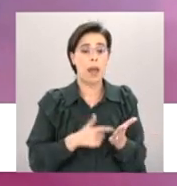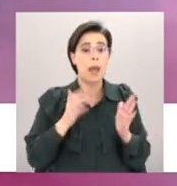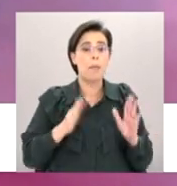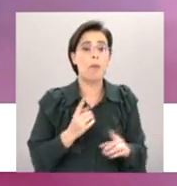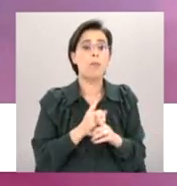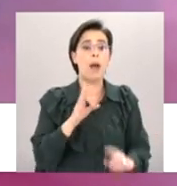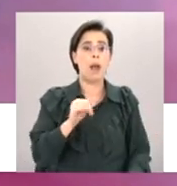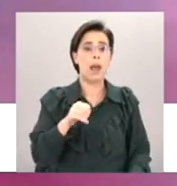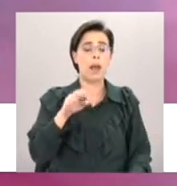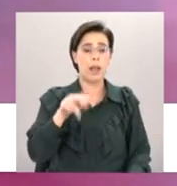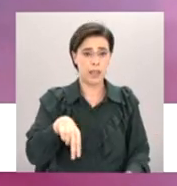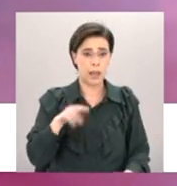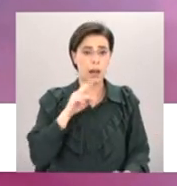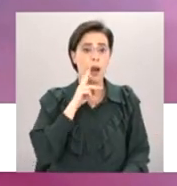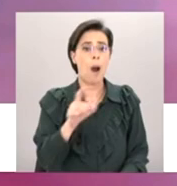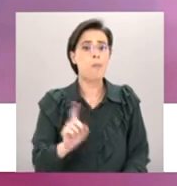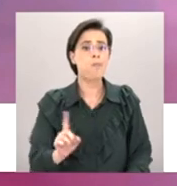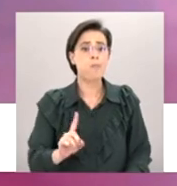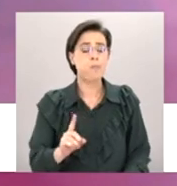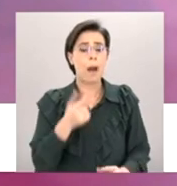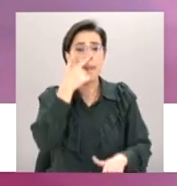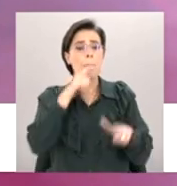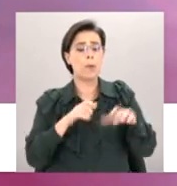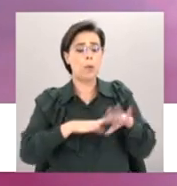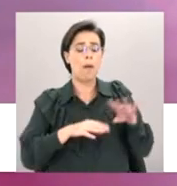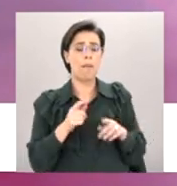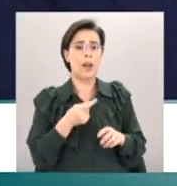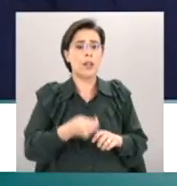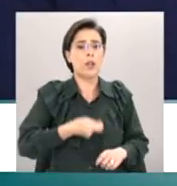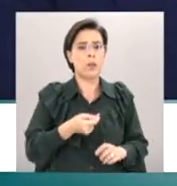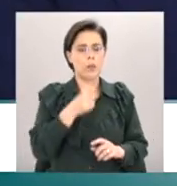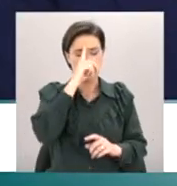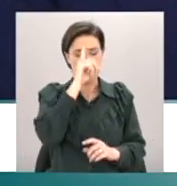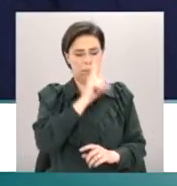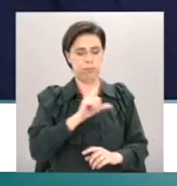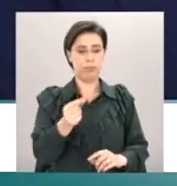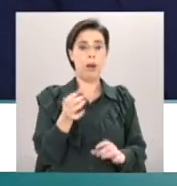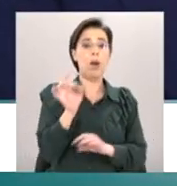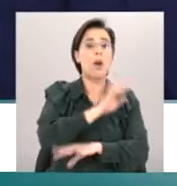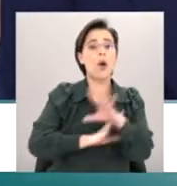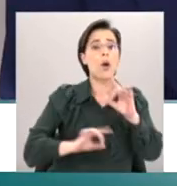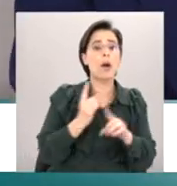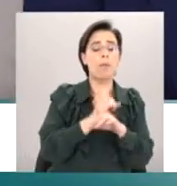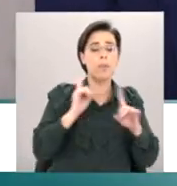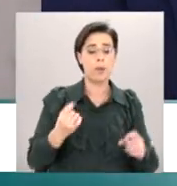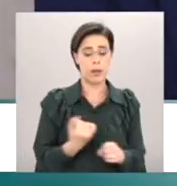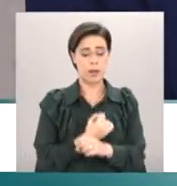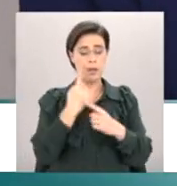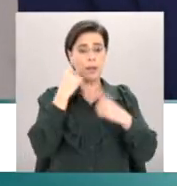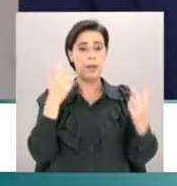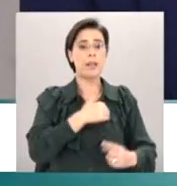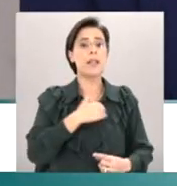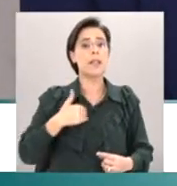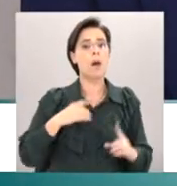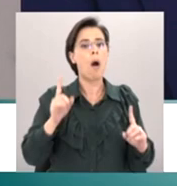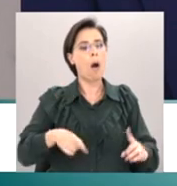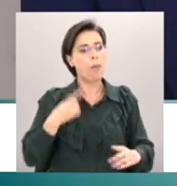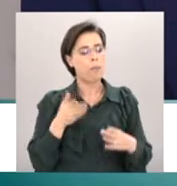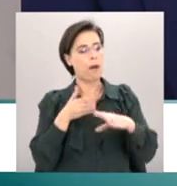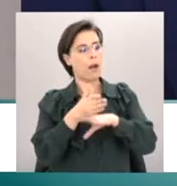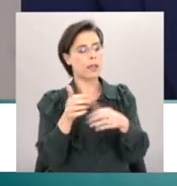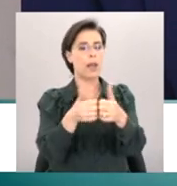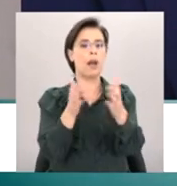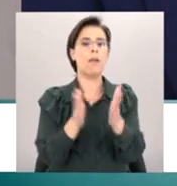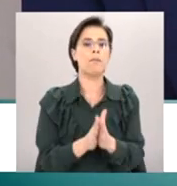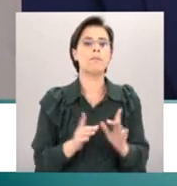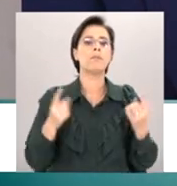necessário porque o SMS não respondia a cidade das pessoas é uma das taxas mais altas da Europa porque porque o serviço público de saúde devia ser de acesso Universal